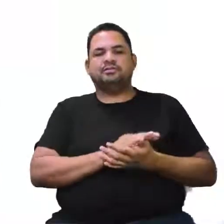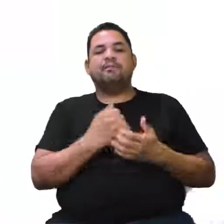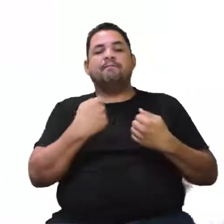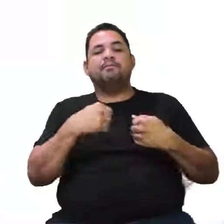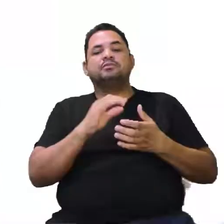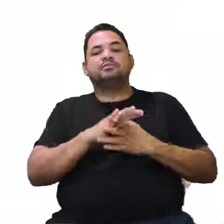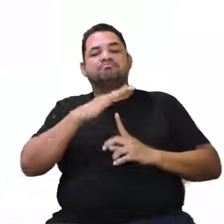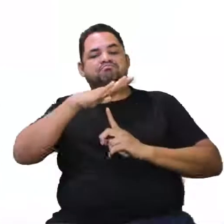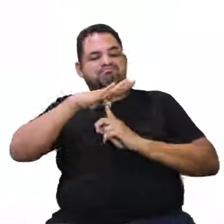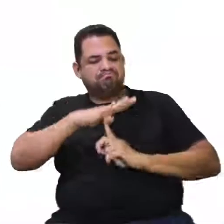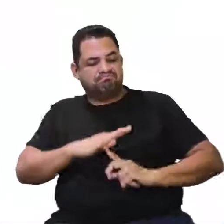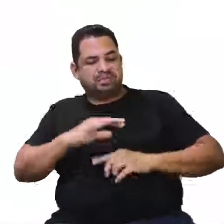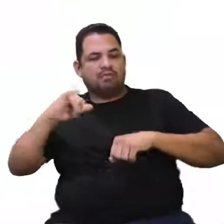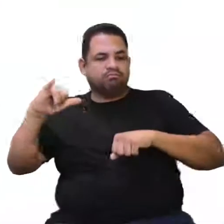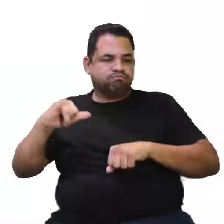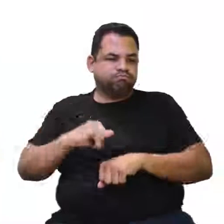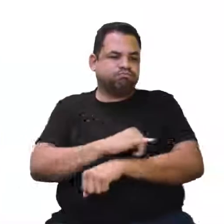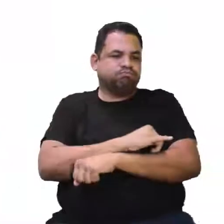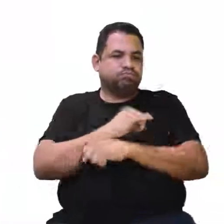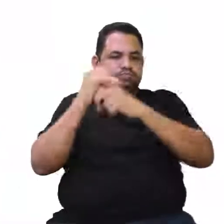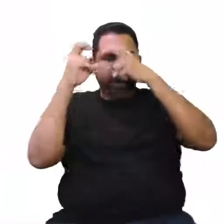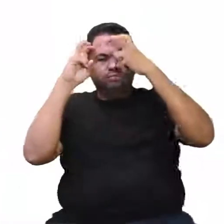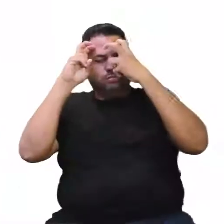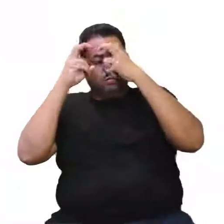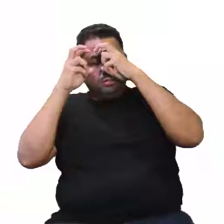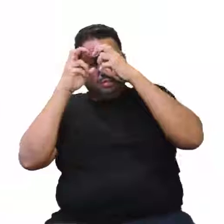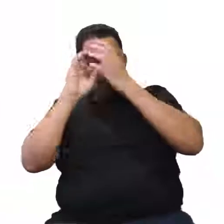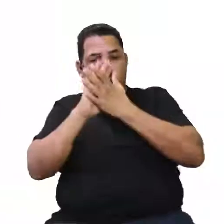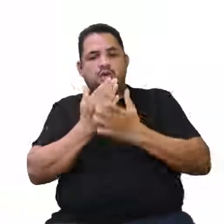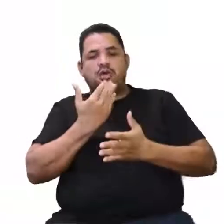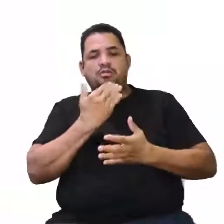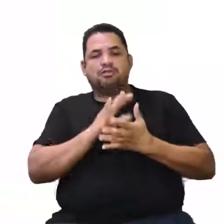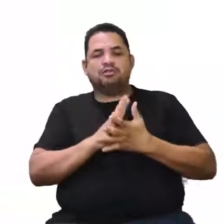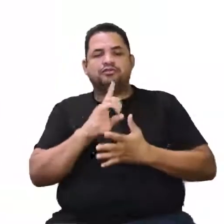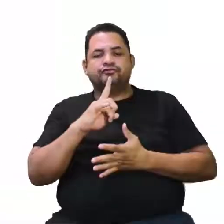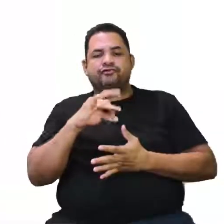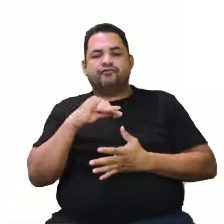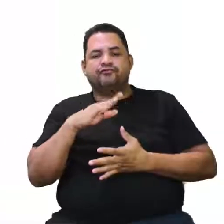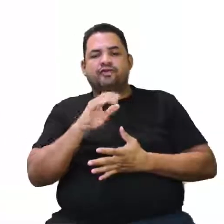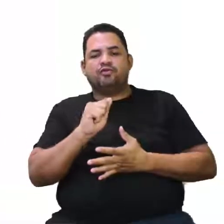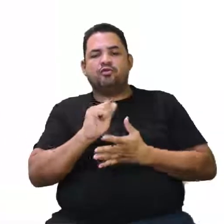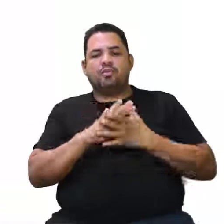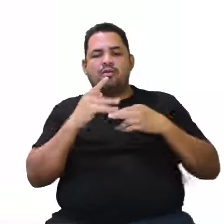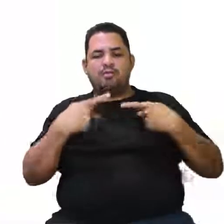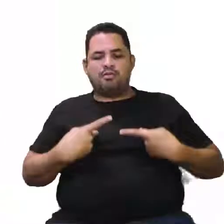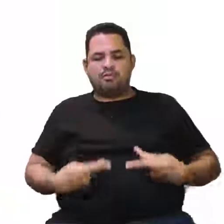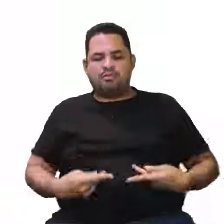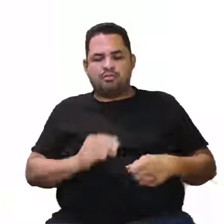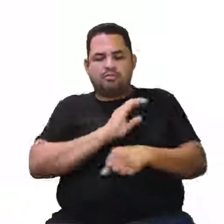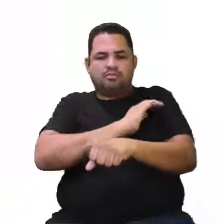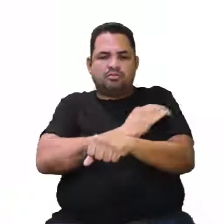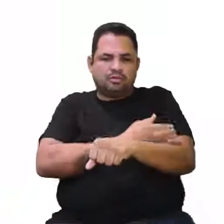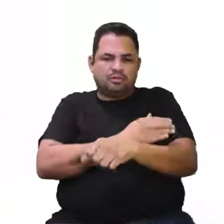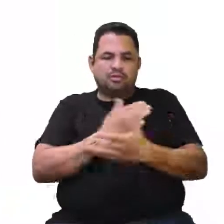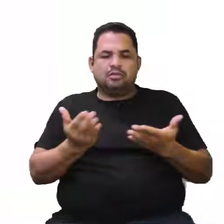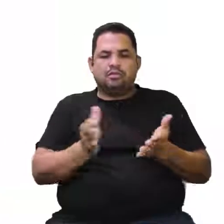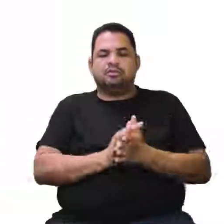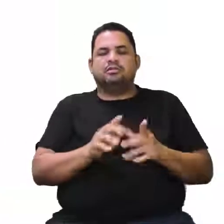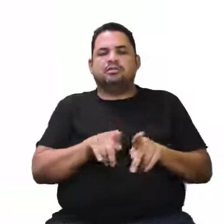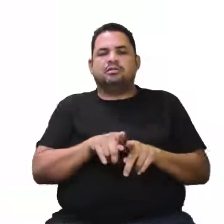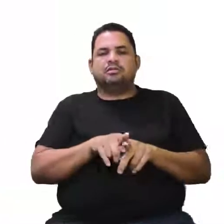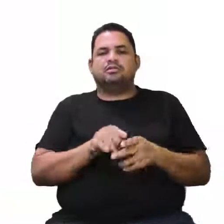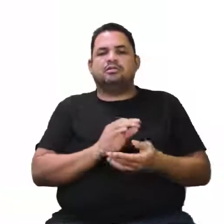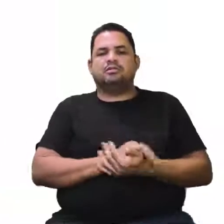pode levar a depressão, obesidade, transtorno alimentar, dismorfia corporal, muscular